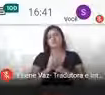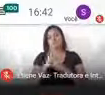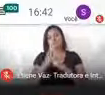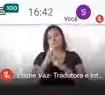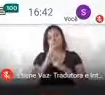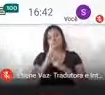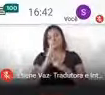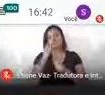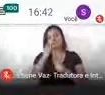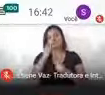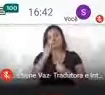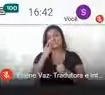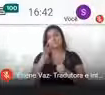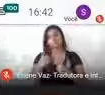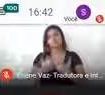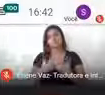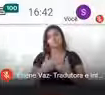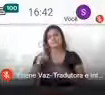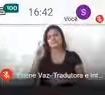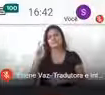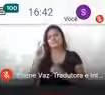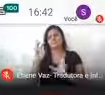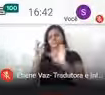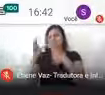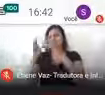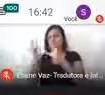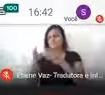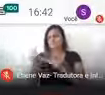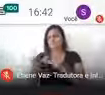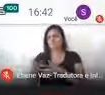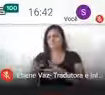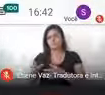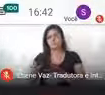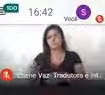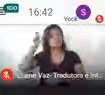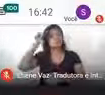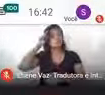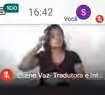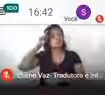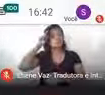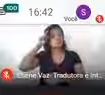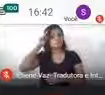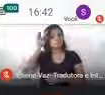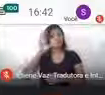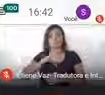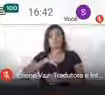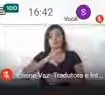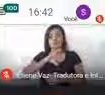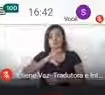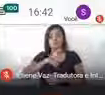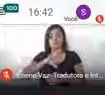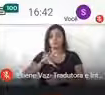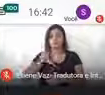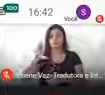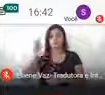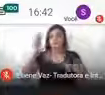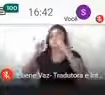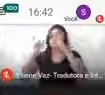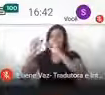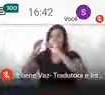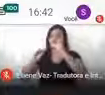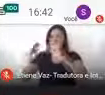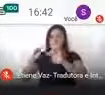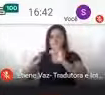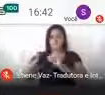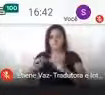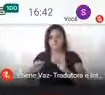sobre 5 etnias indígenas, o português falado nessas 5 etnias indígenas, 4 do estado do Pará e